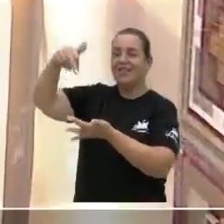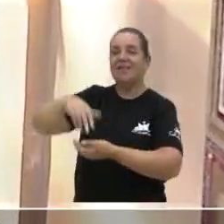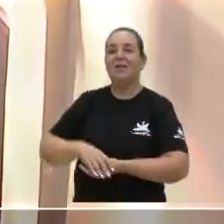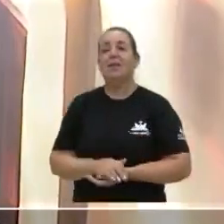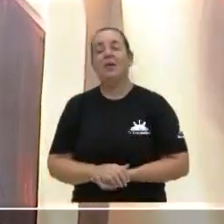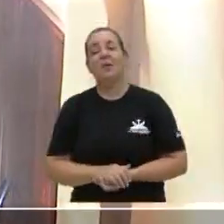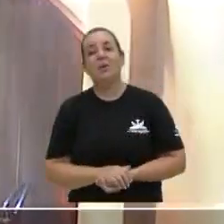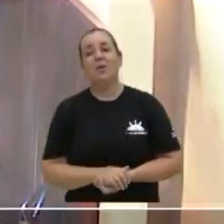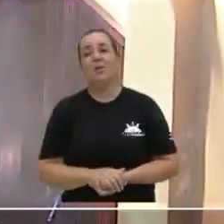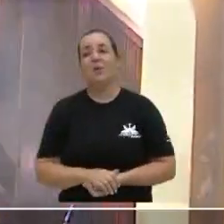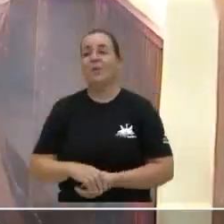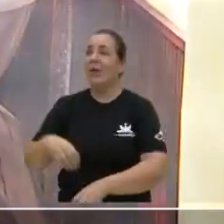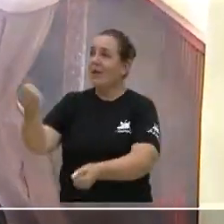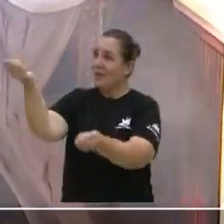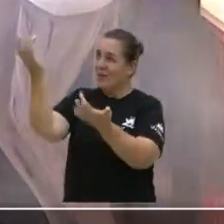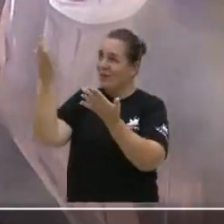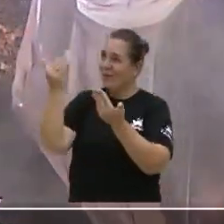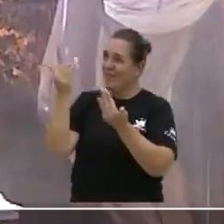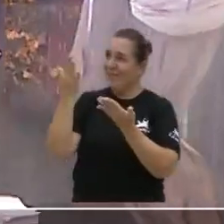ressurreição.